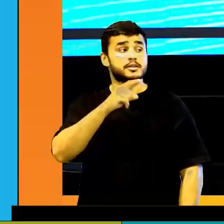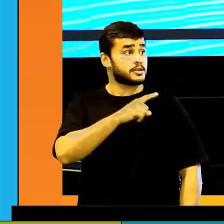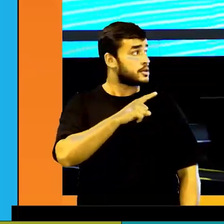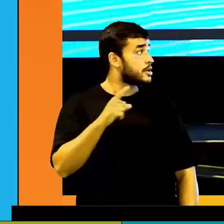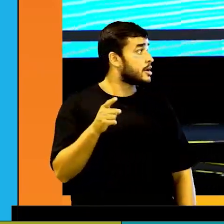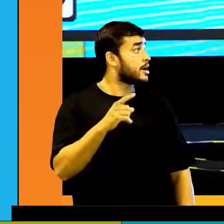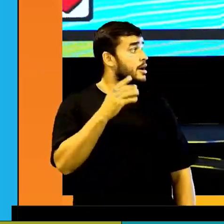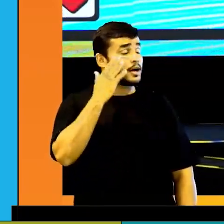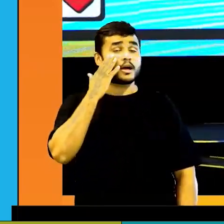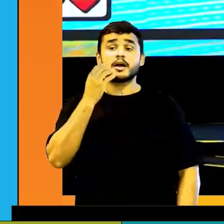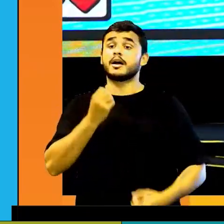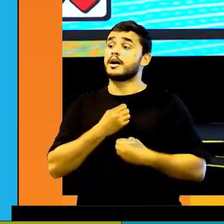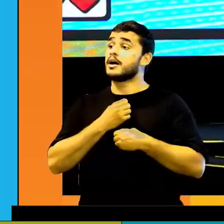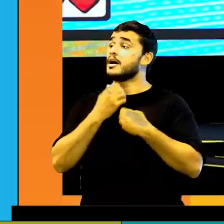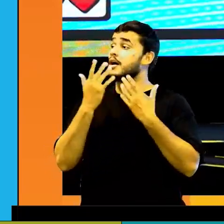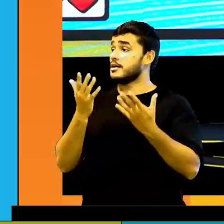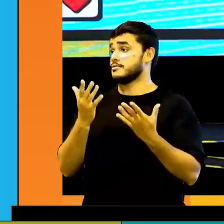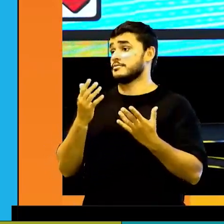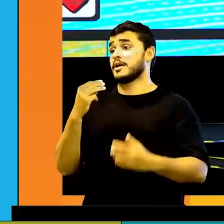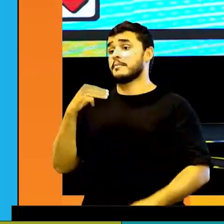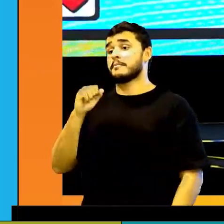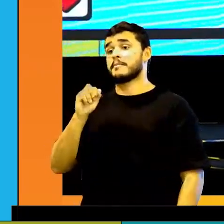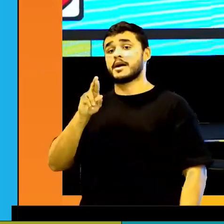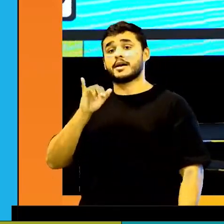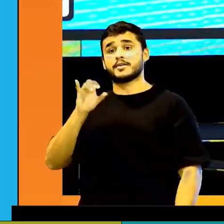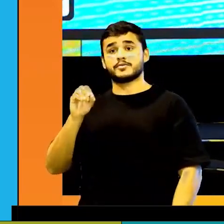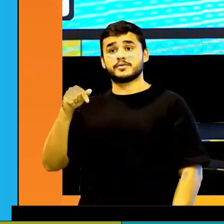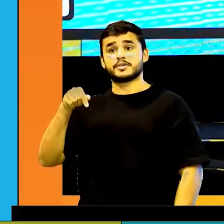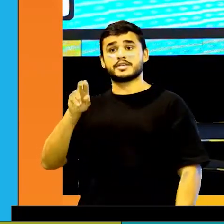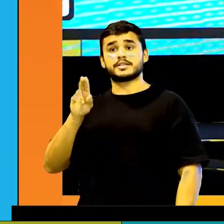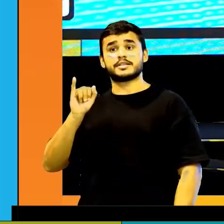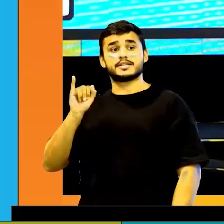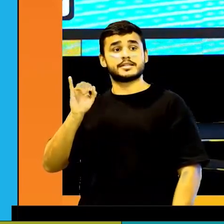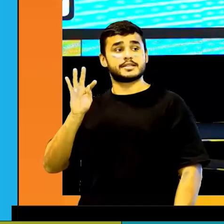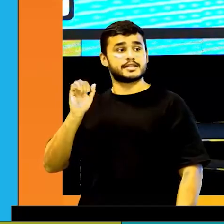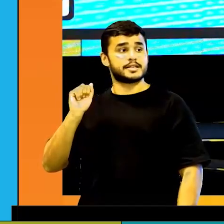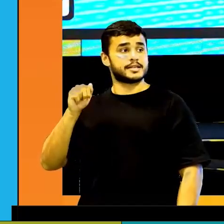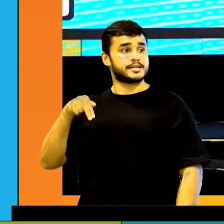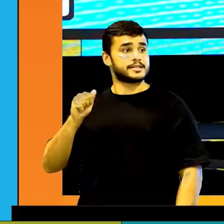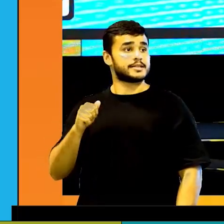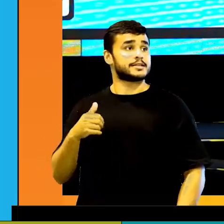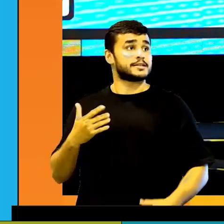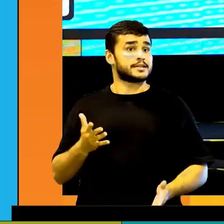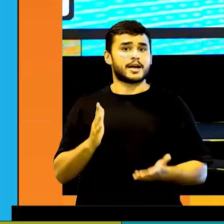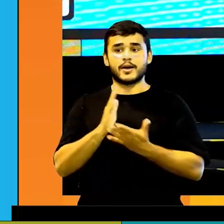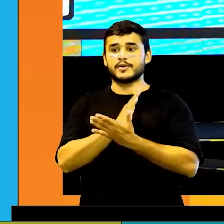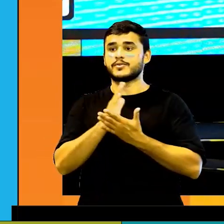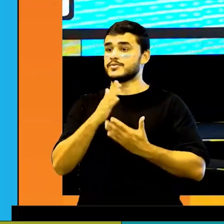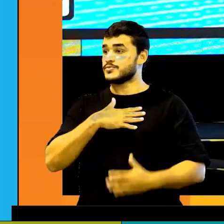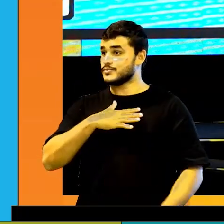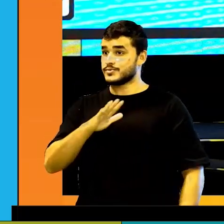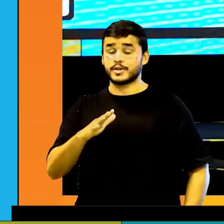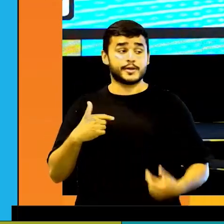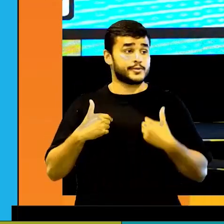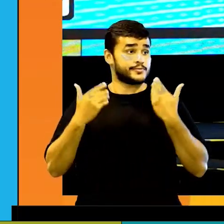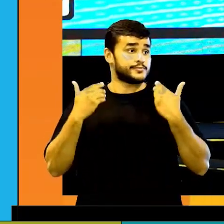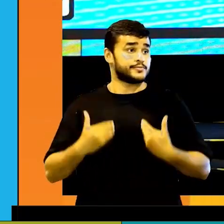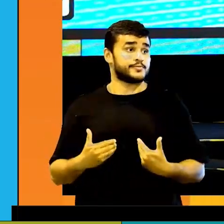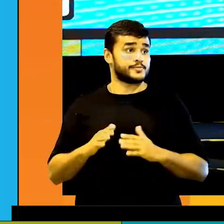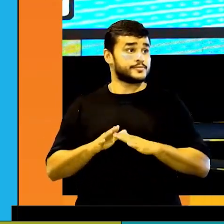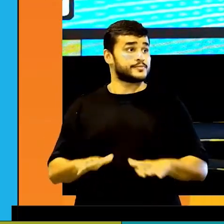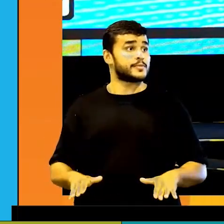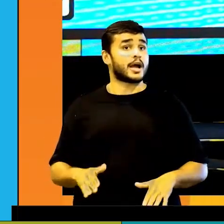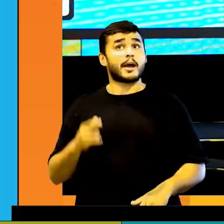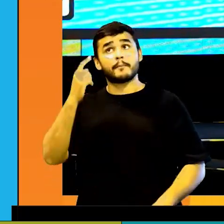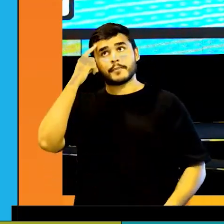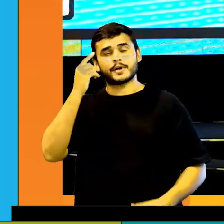Quintana. Pessoal, eu só sei ser assim, viu? Me desculpe se alguém não estiver gostando, eu só sei ser assim. Eu não